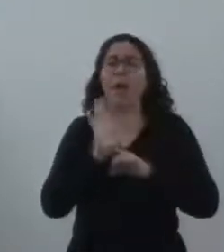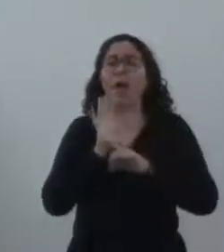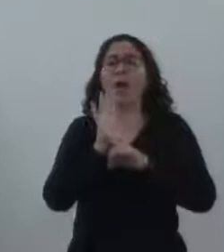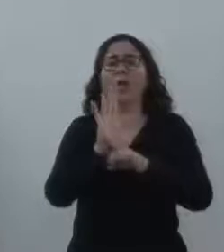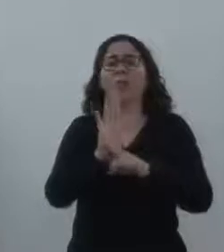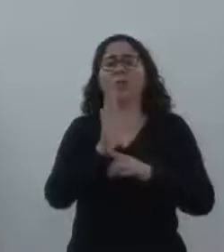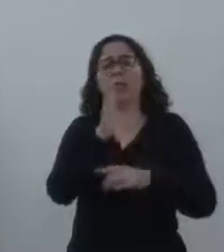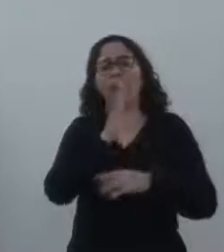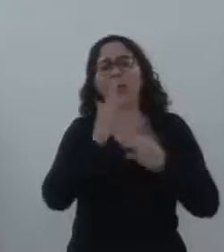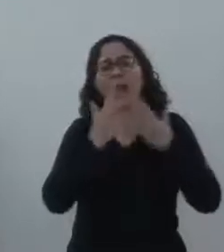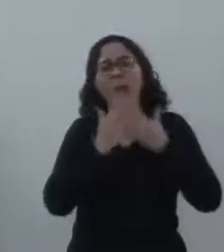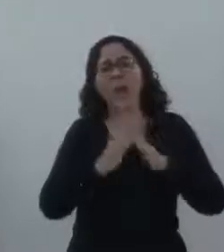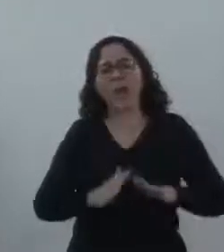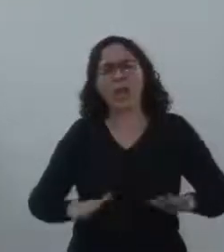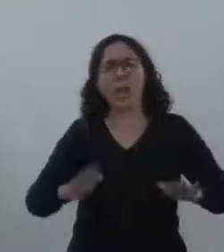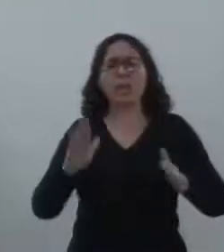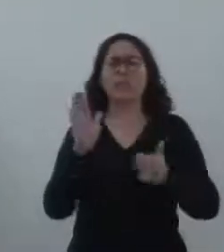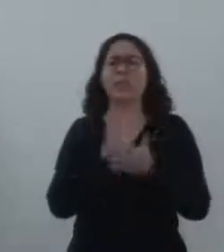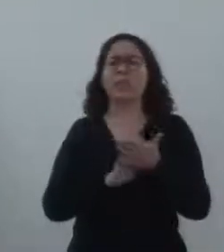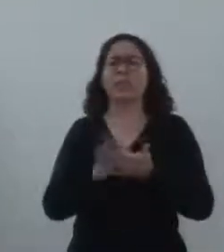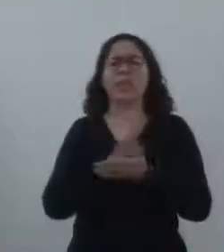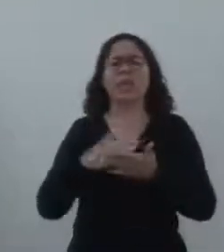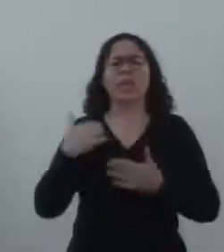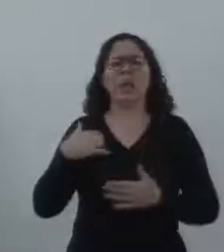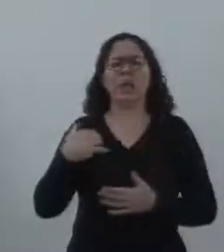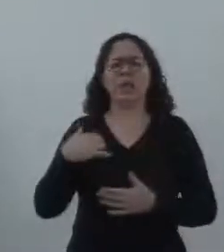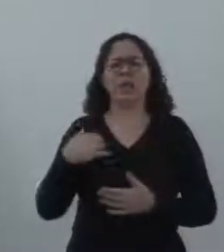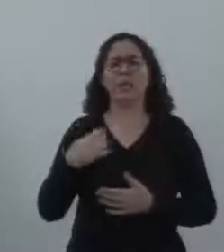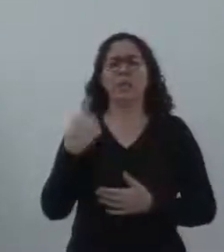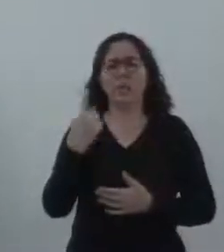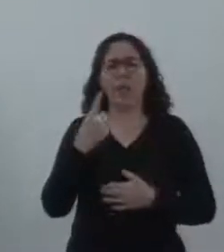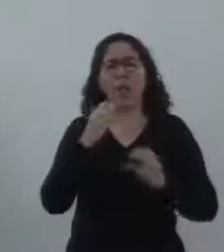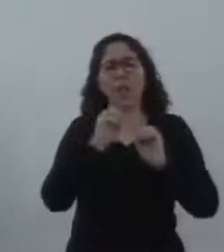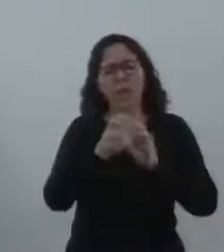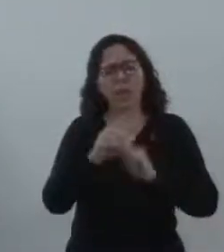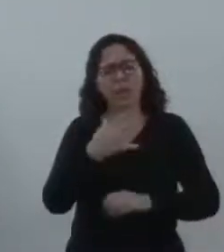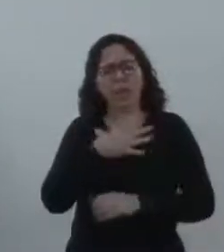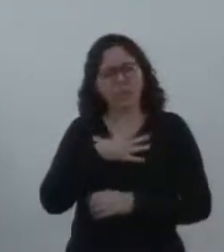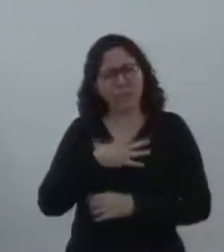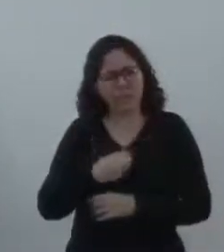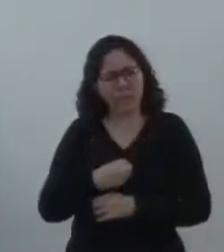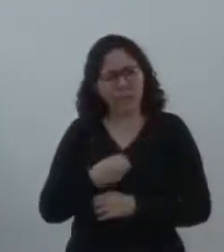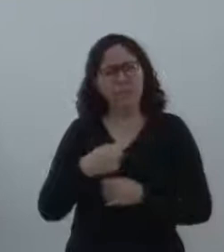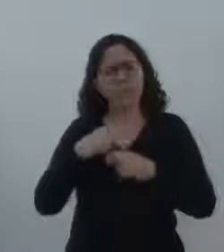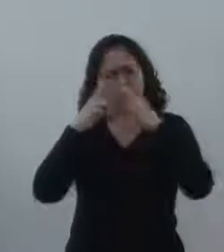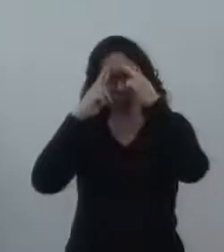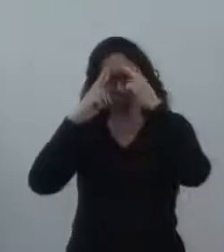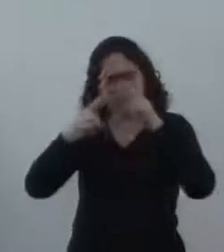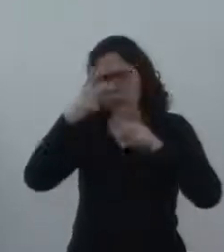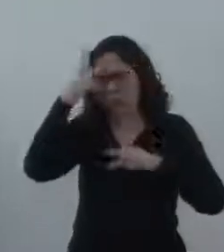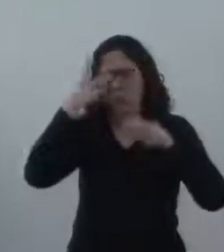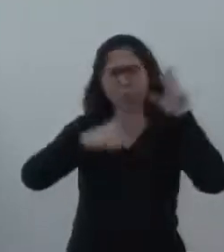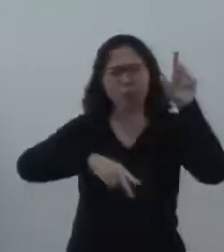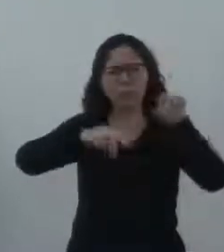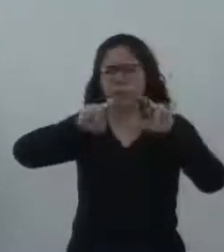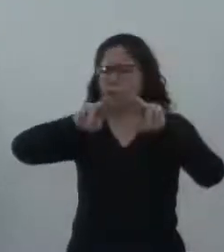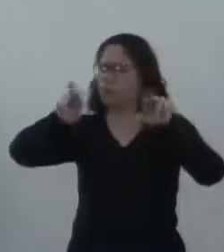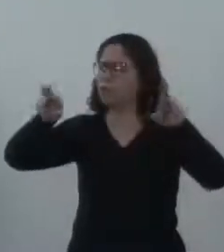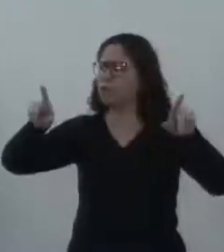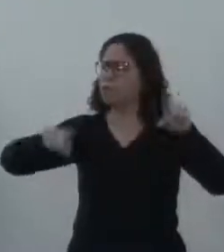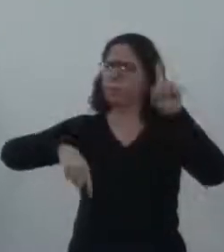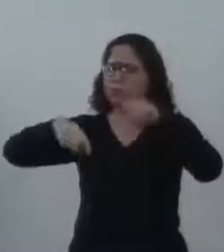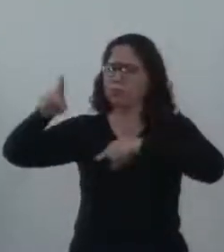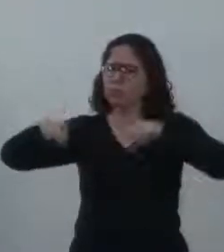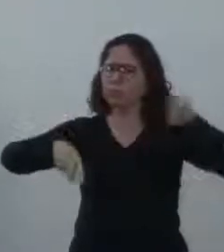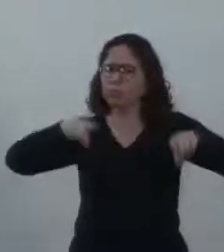uma infância sem racismo. Primeiro ponto, educar os filhos e filhas com respeito à diferença. E aqui abre um